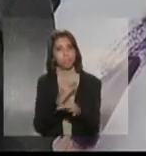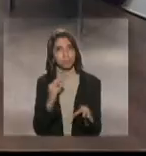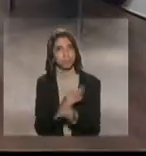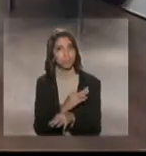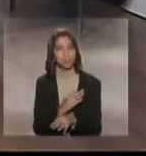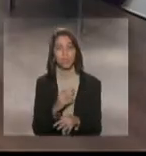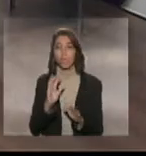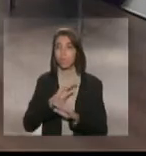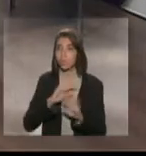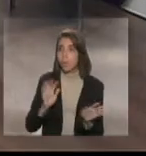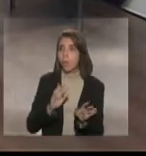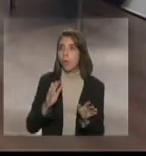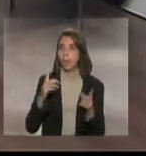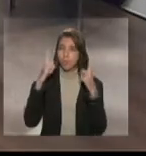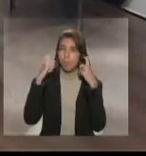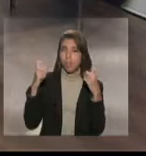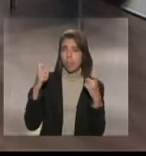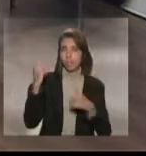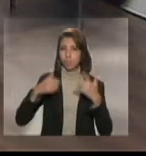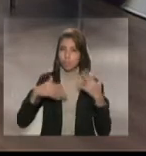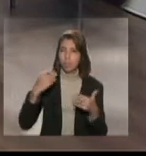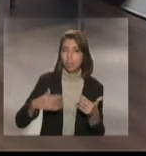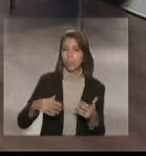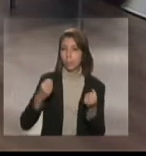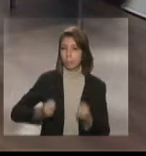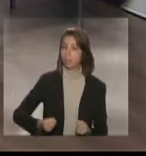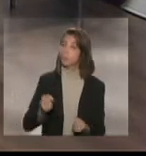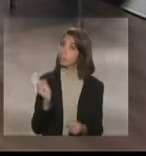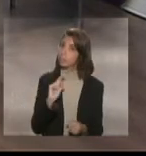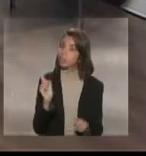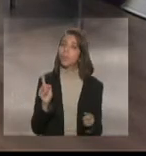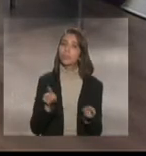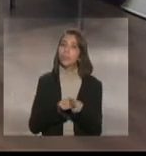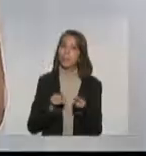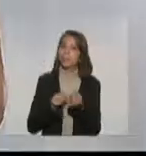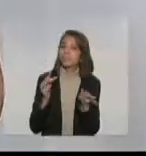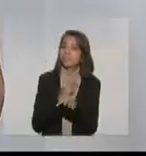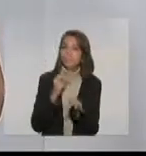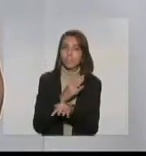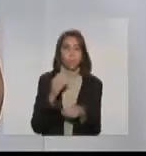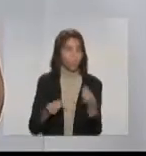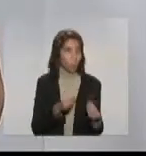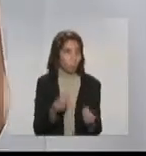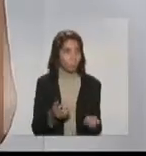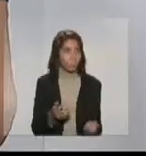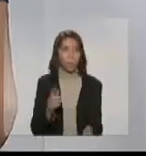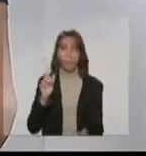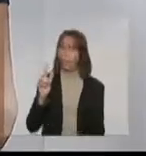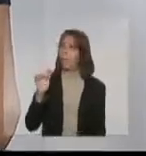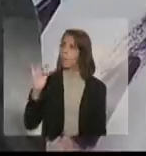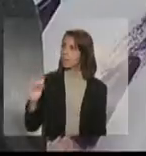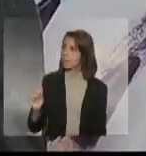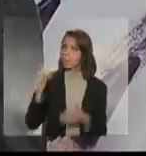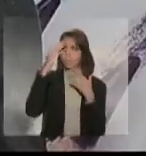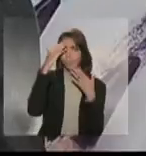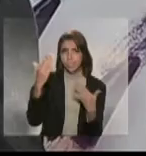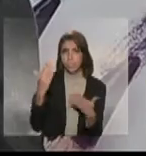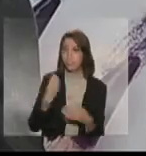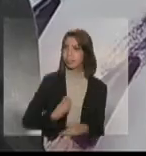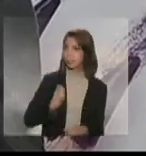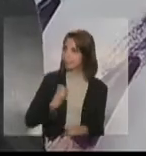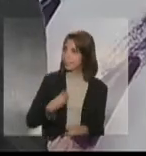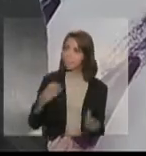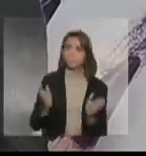fala sobre superação não é só entende mas poxa mas ele vê diferenças e pesada não ele fala sobre superação também isso é muito obrigada pela sua